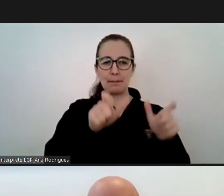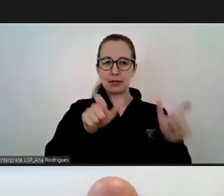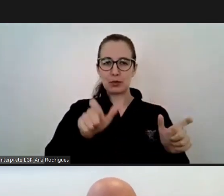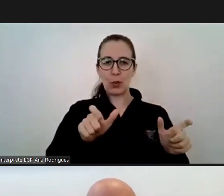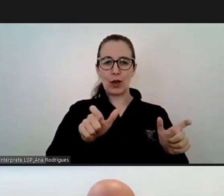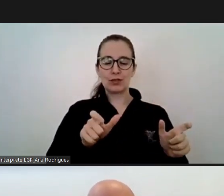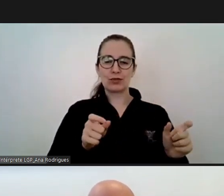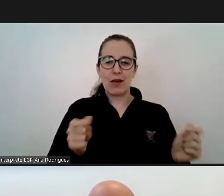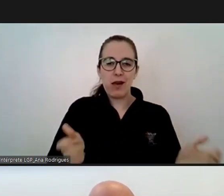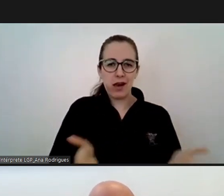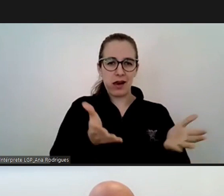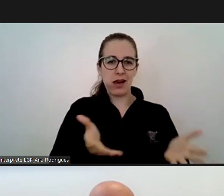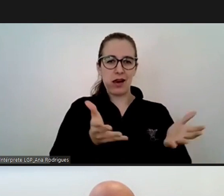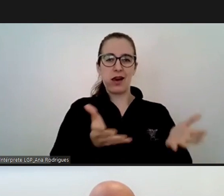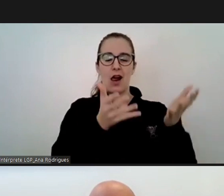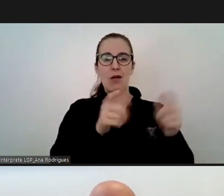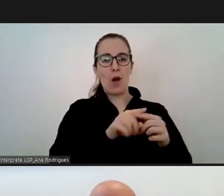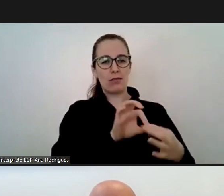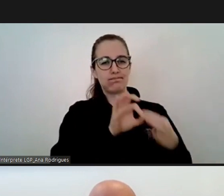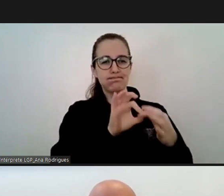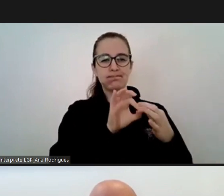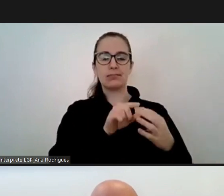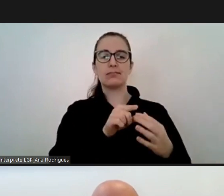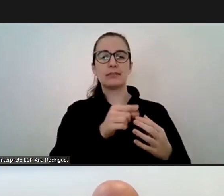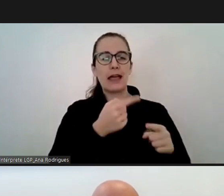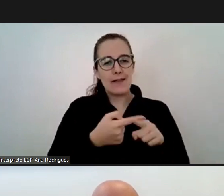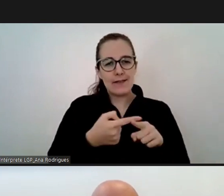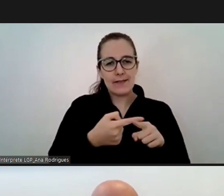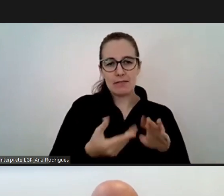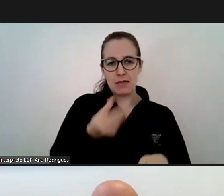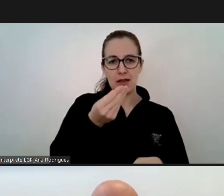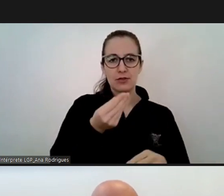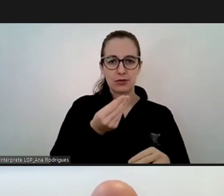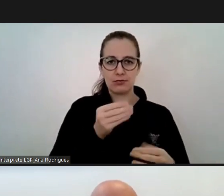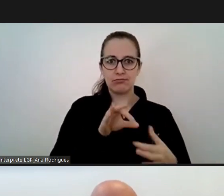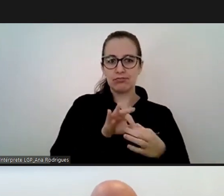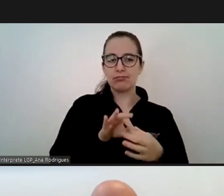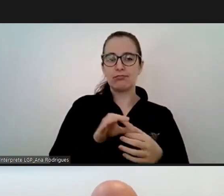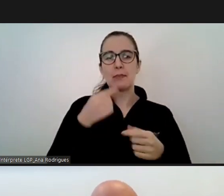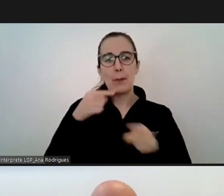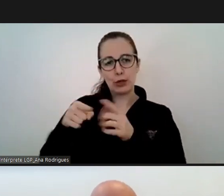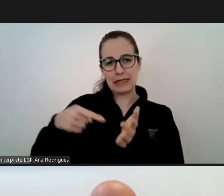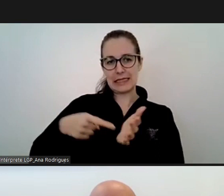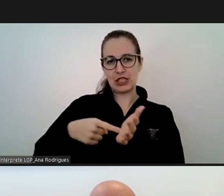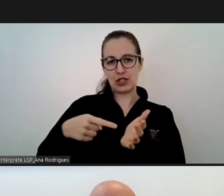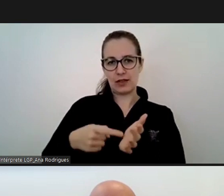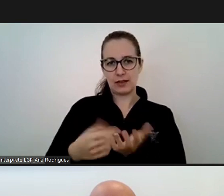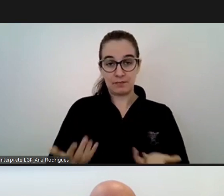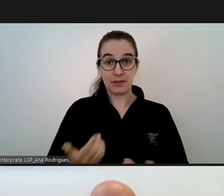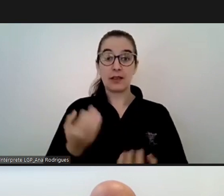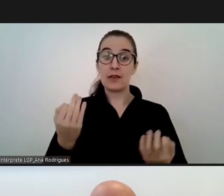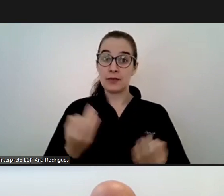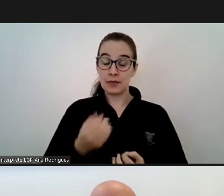palavra recente no léxico português, o engajamento no que diz respeito a esta exigência de termos os cidadãos